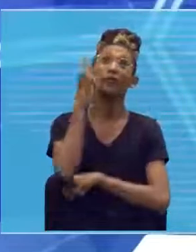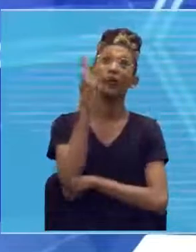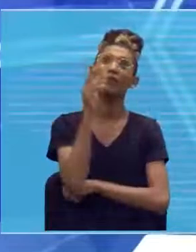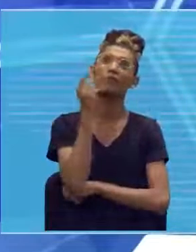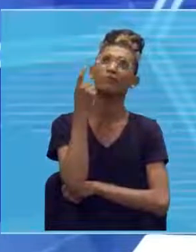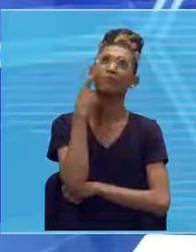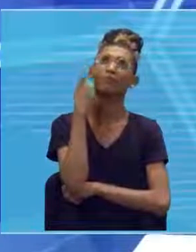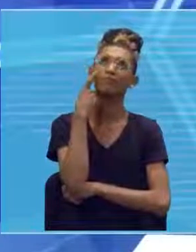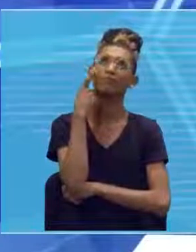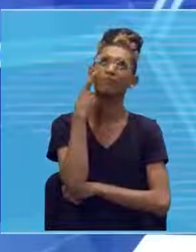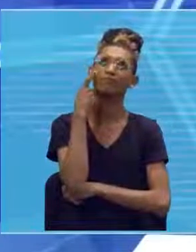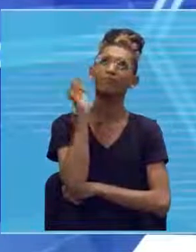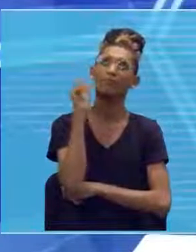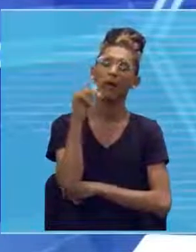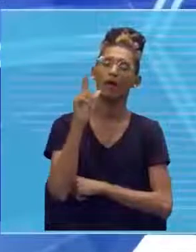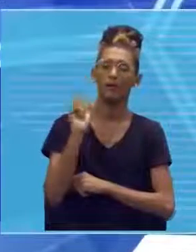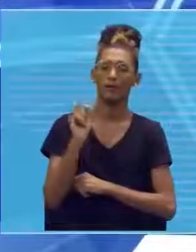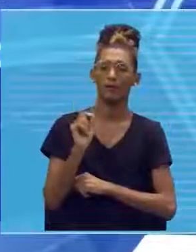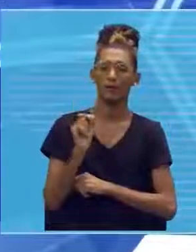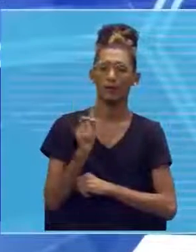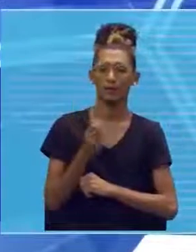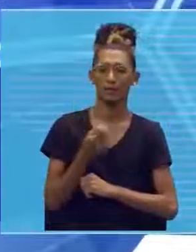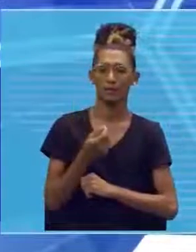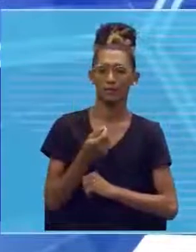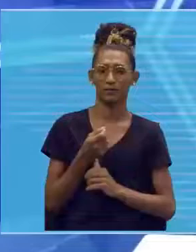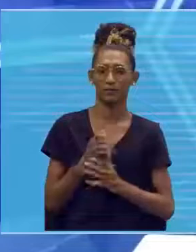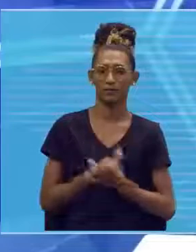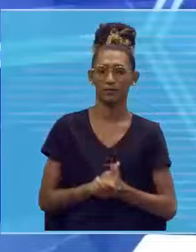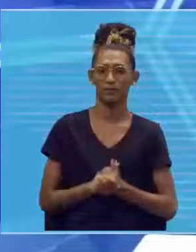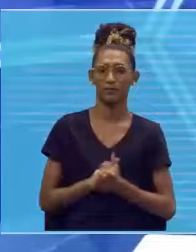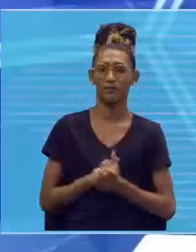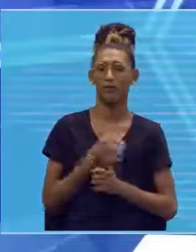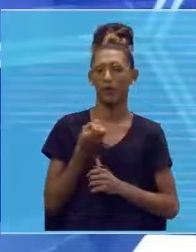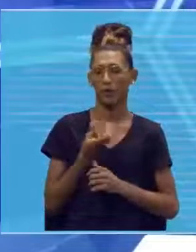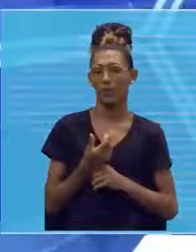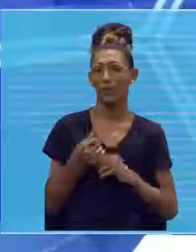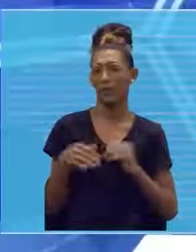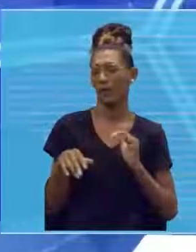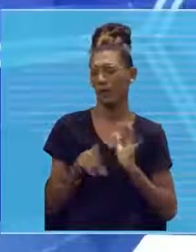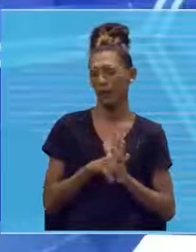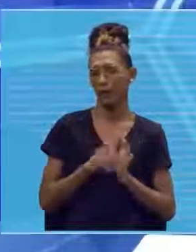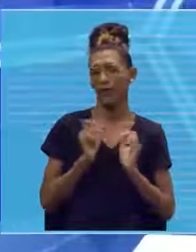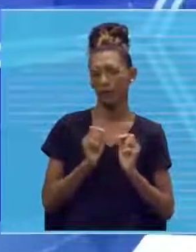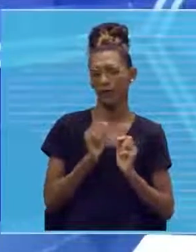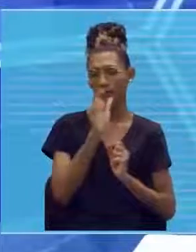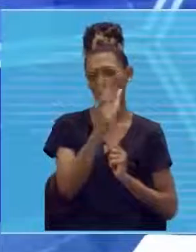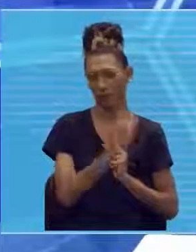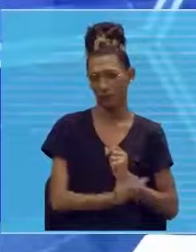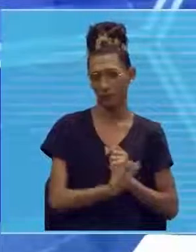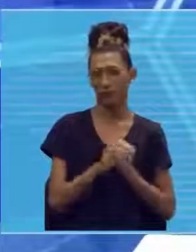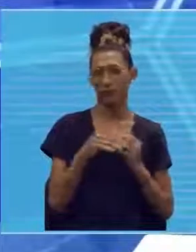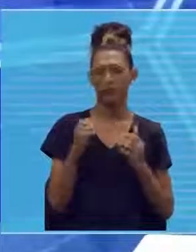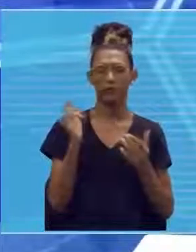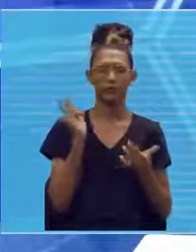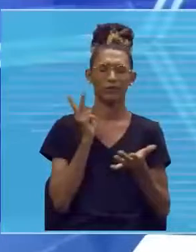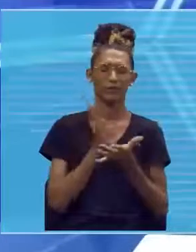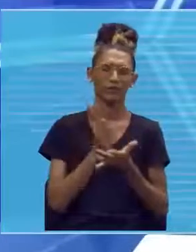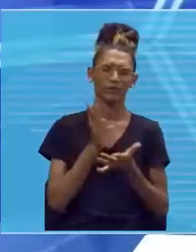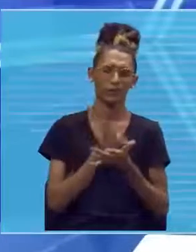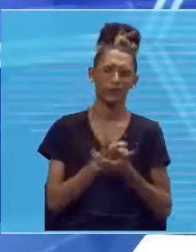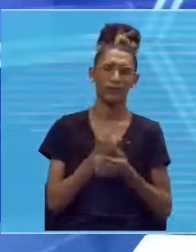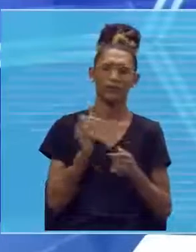essas observações é algo que é muito próprio da nossa humanidade então a gente fez isso por muito tempo